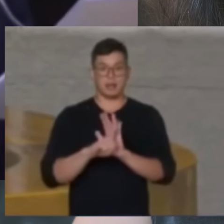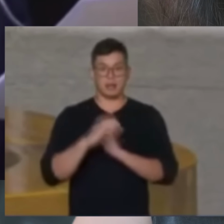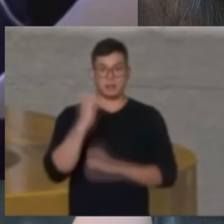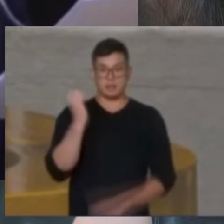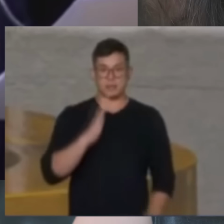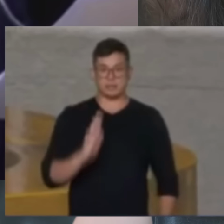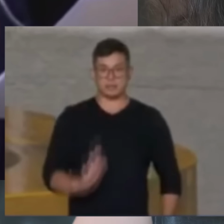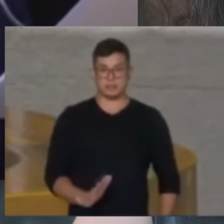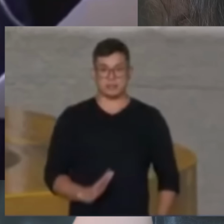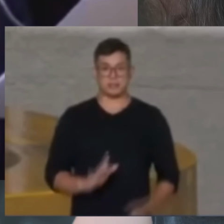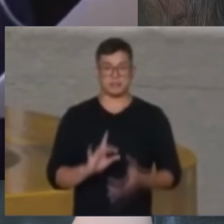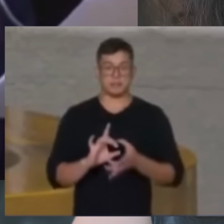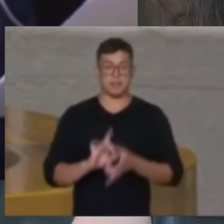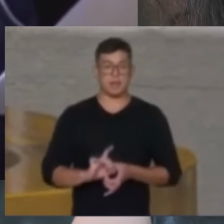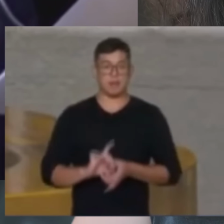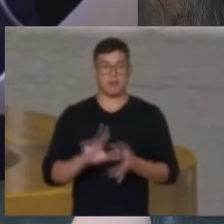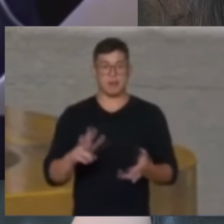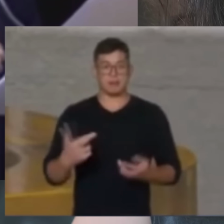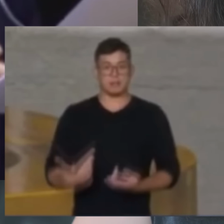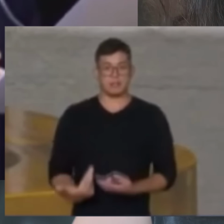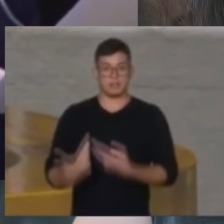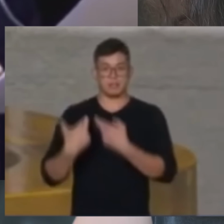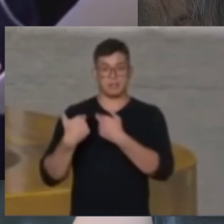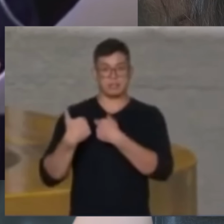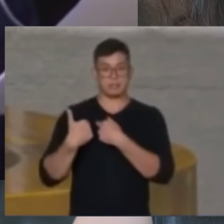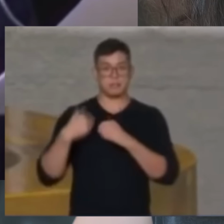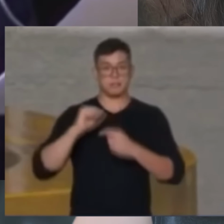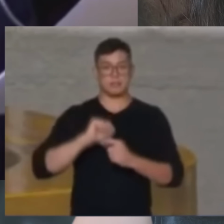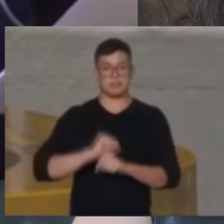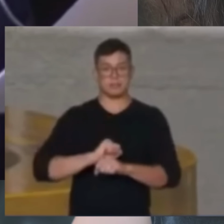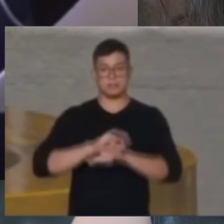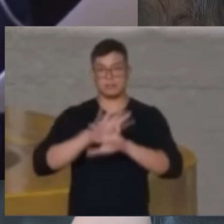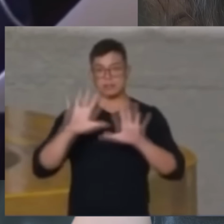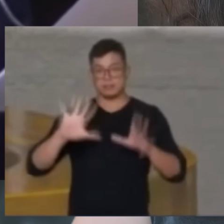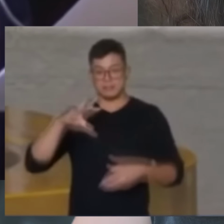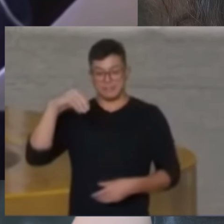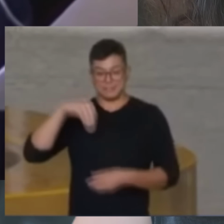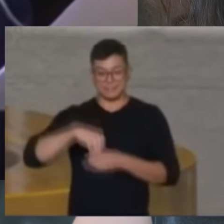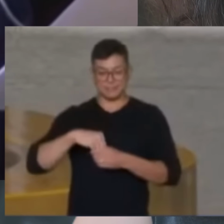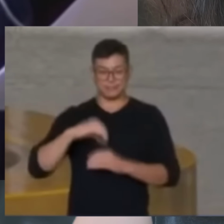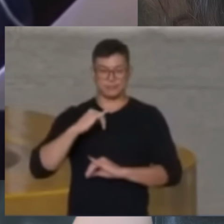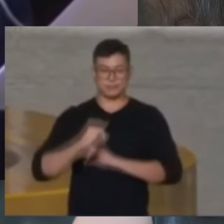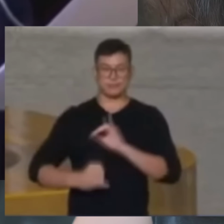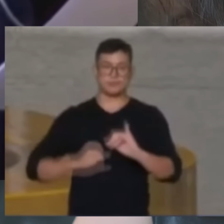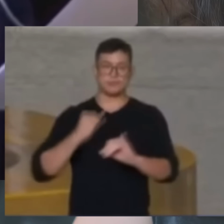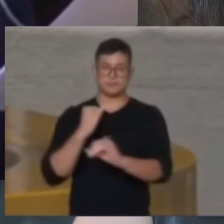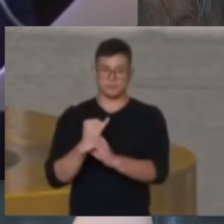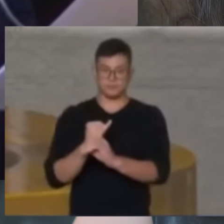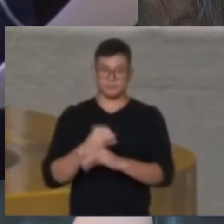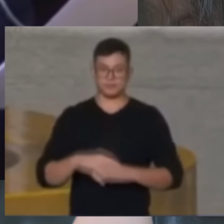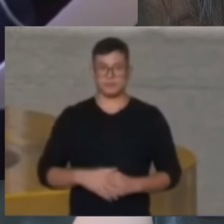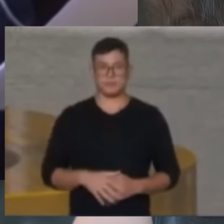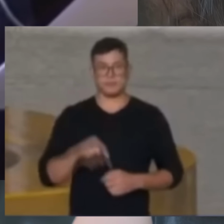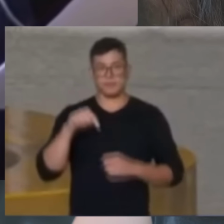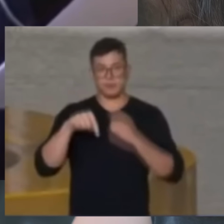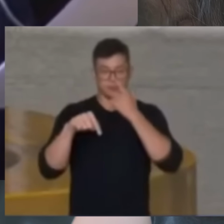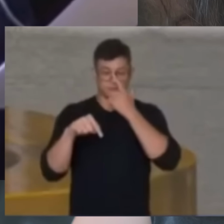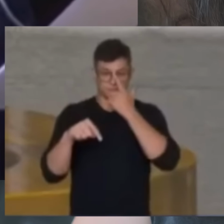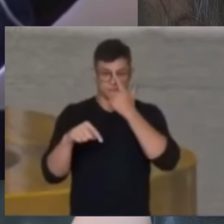Liberdade, Responsabilidade e Transparência na Internet. O projeto é importante